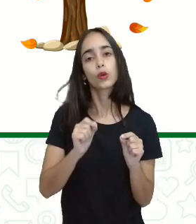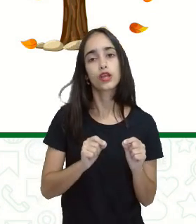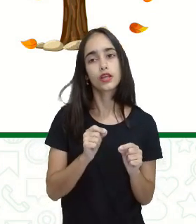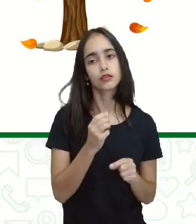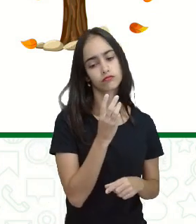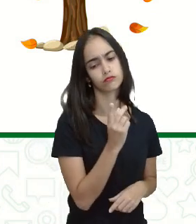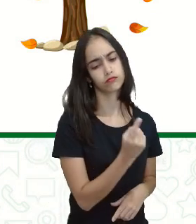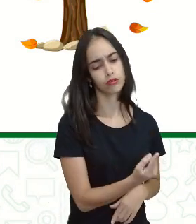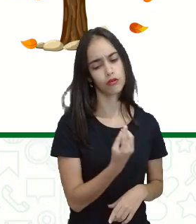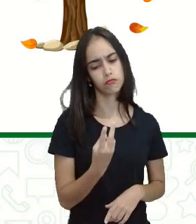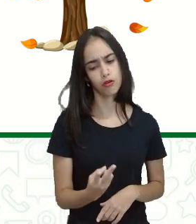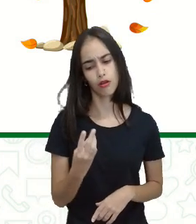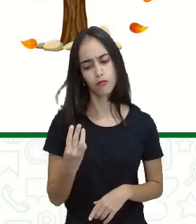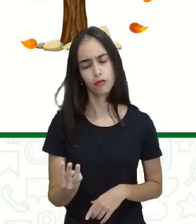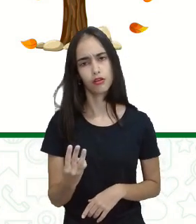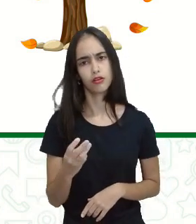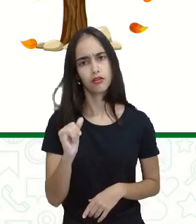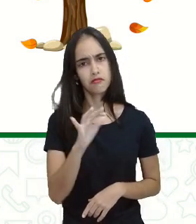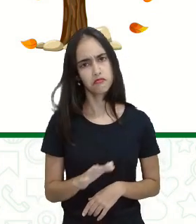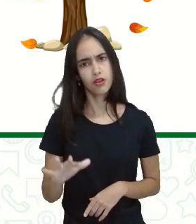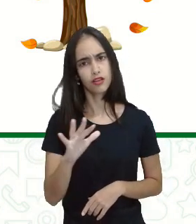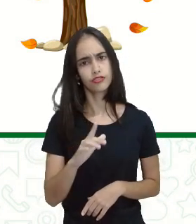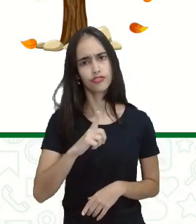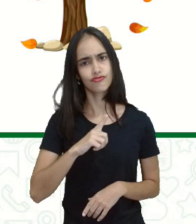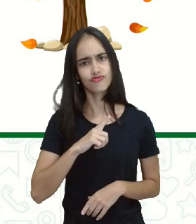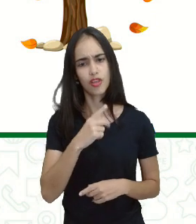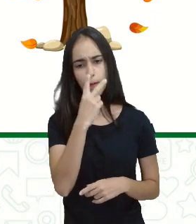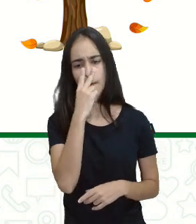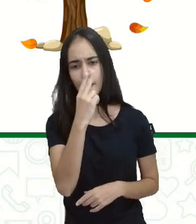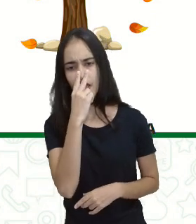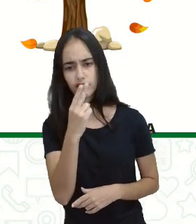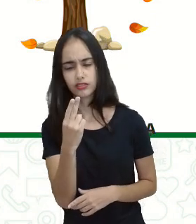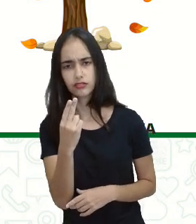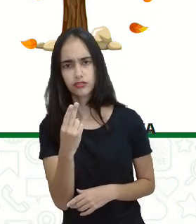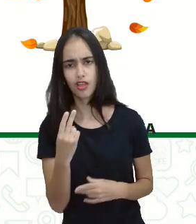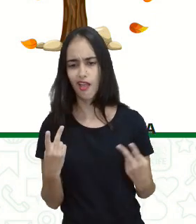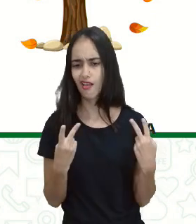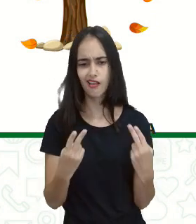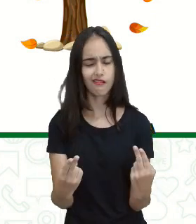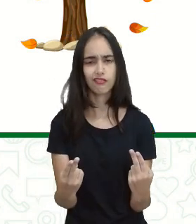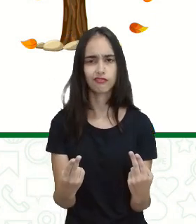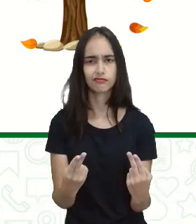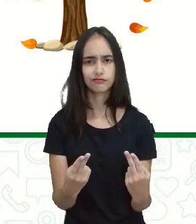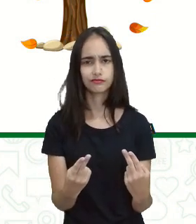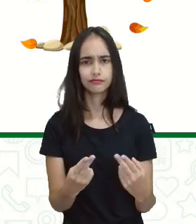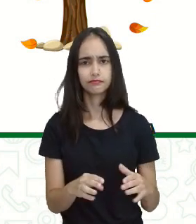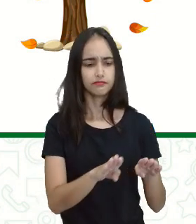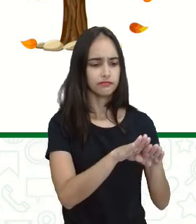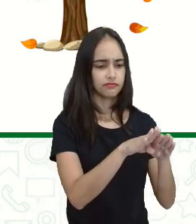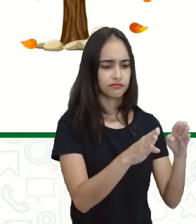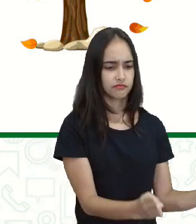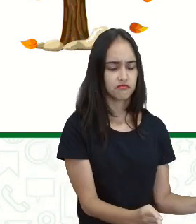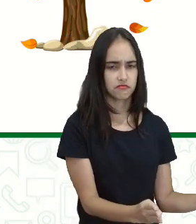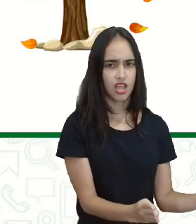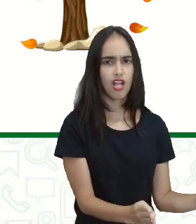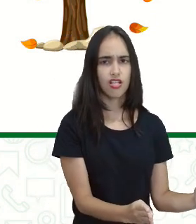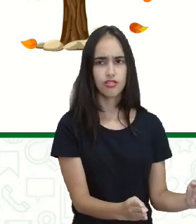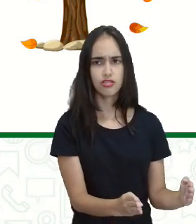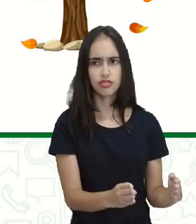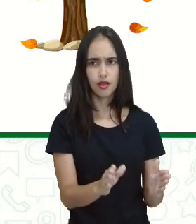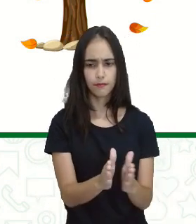esses objetos, têm em comum? A mesa, o livro e a árvore. Tem